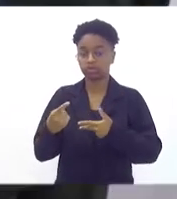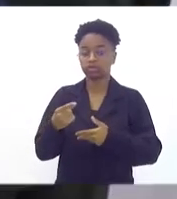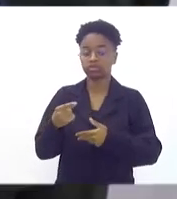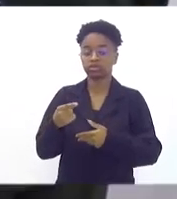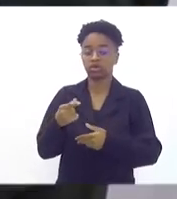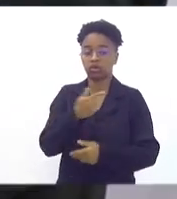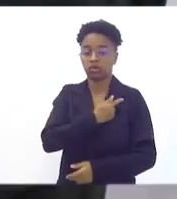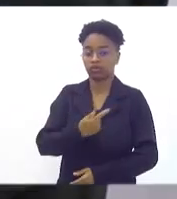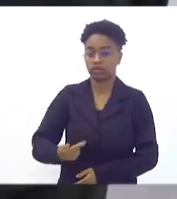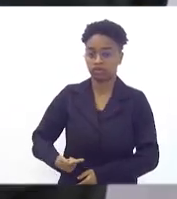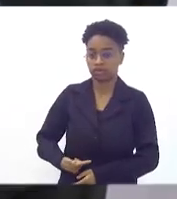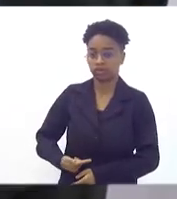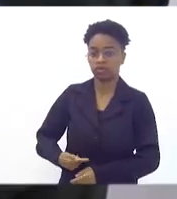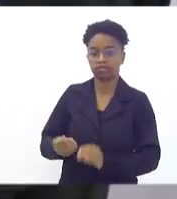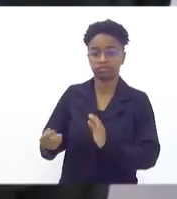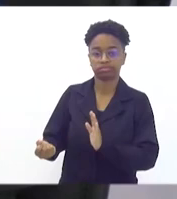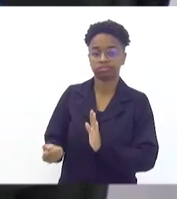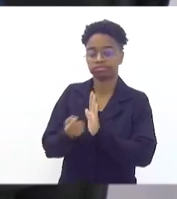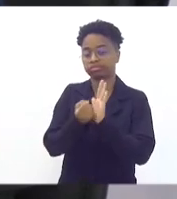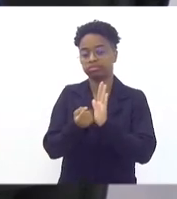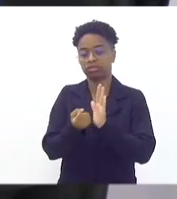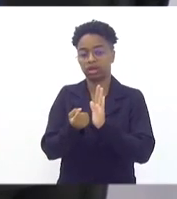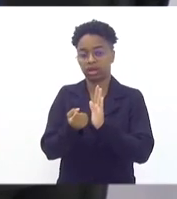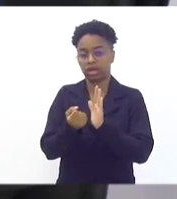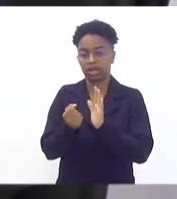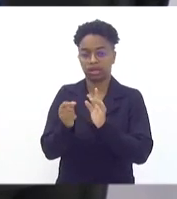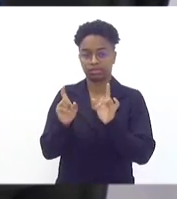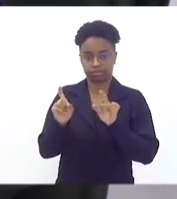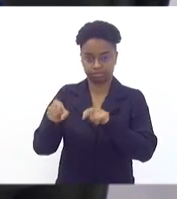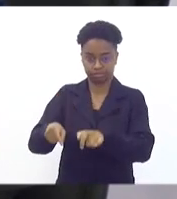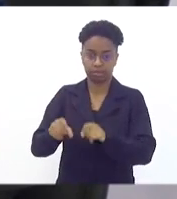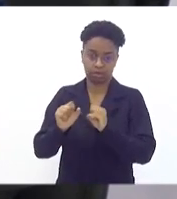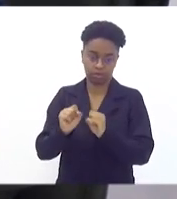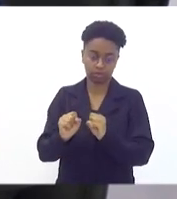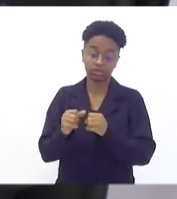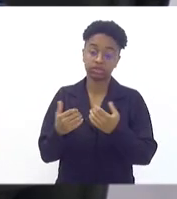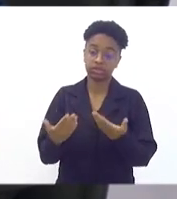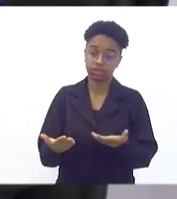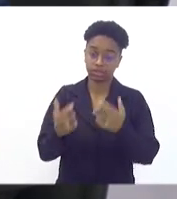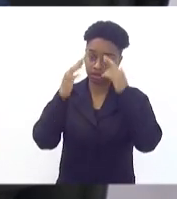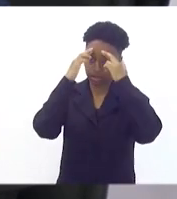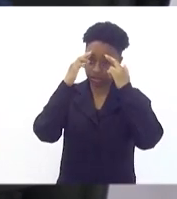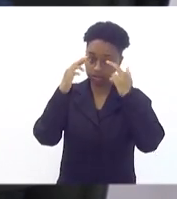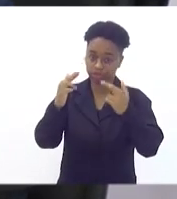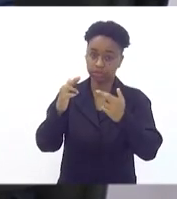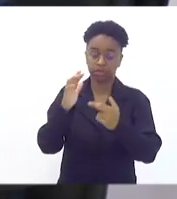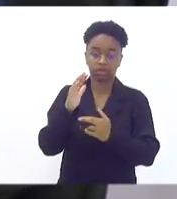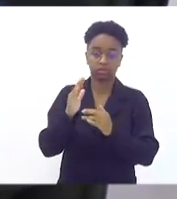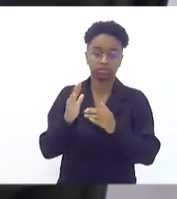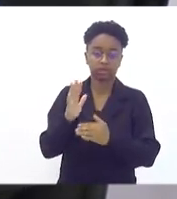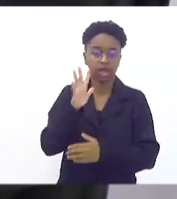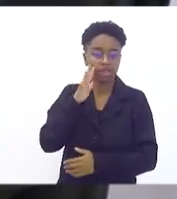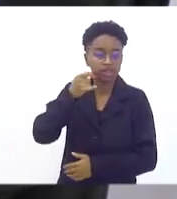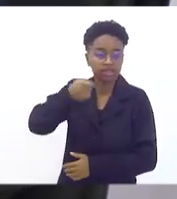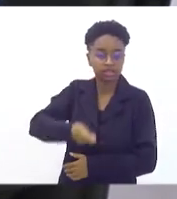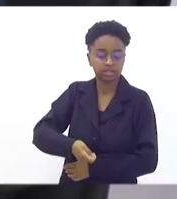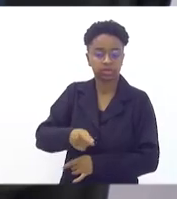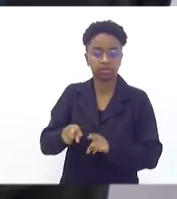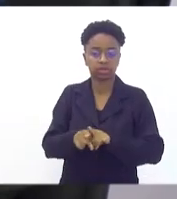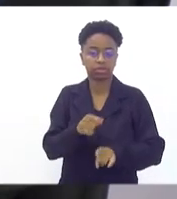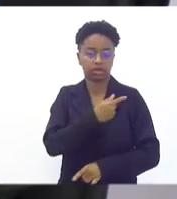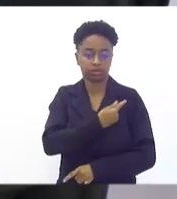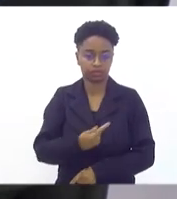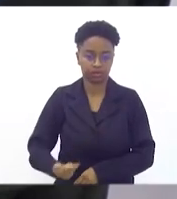governador do Estado do Rio de Janeiro portanto é respeitando a máxima decisão e posição do nosso governador